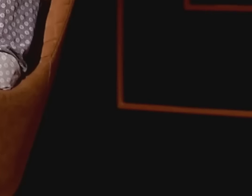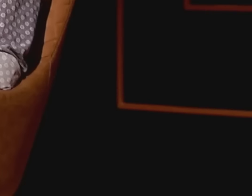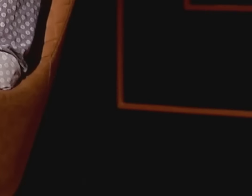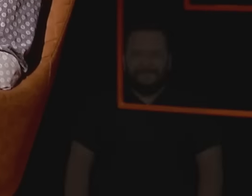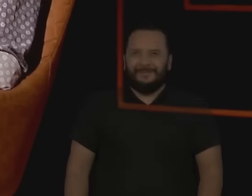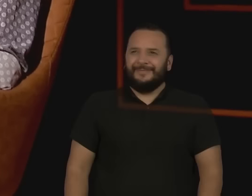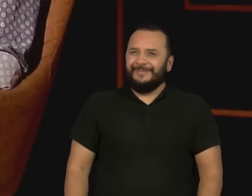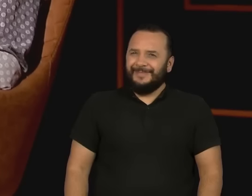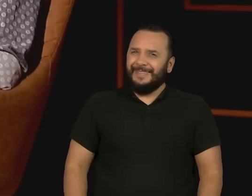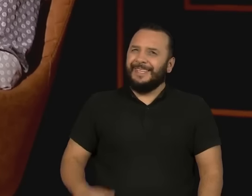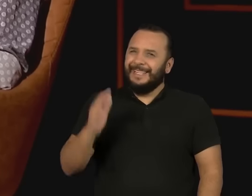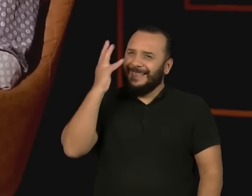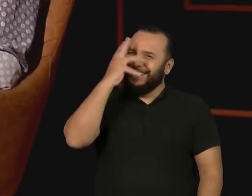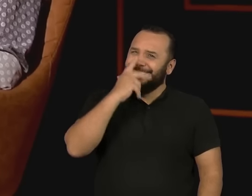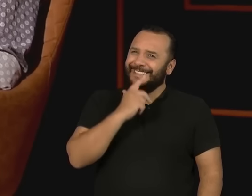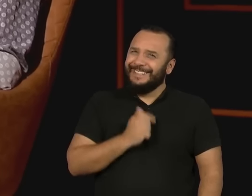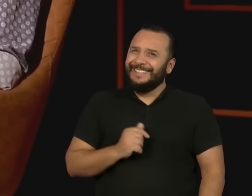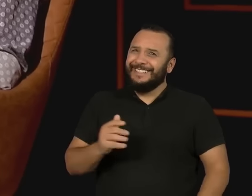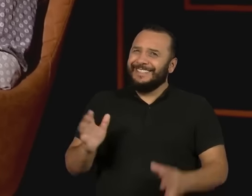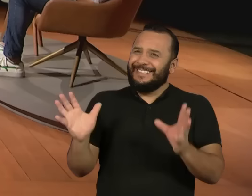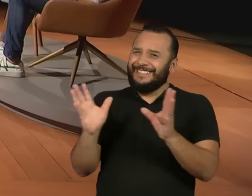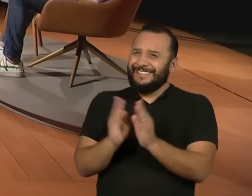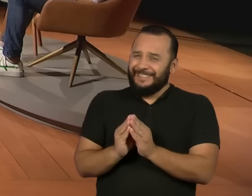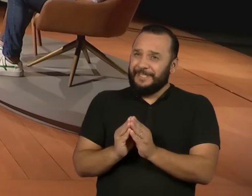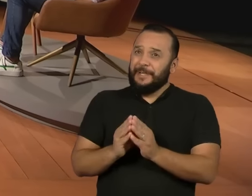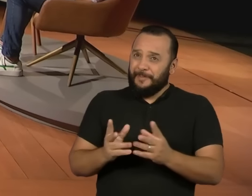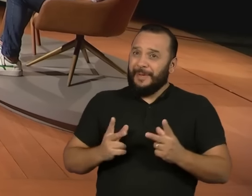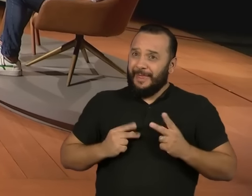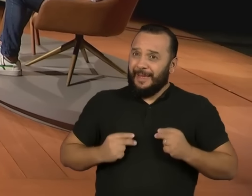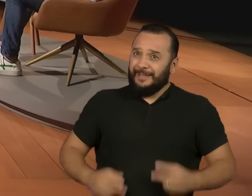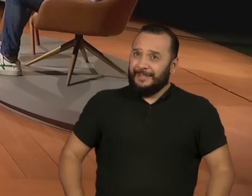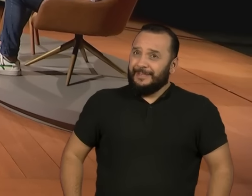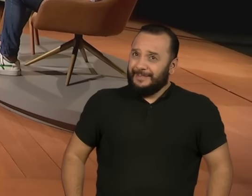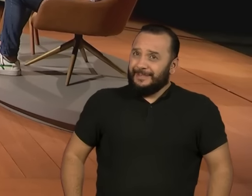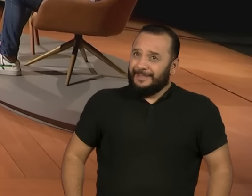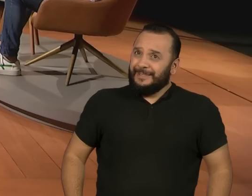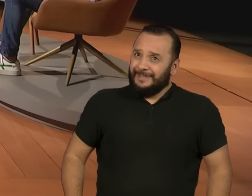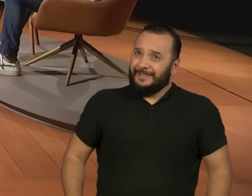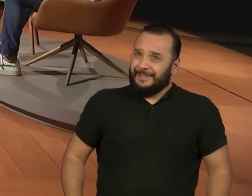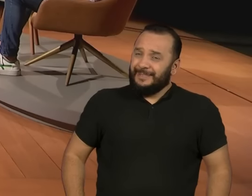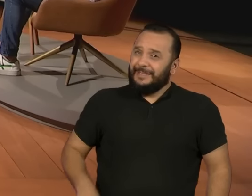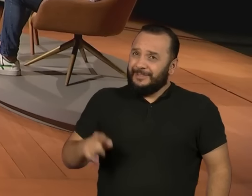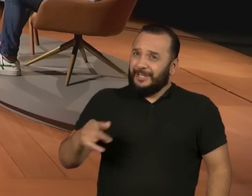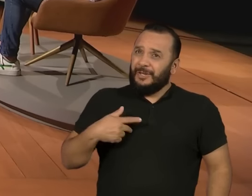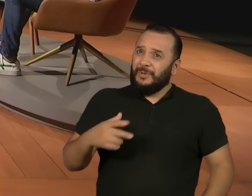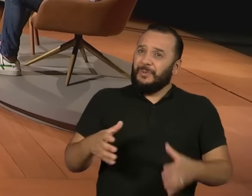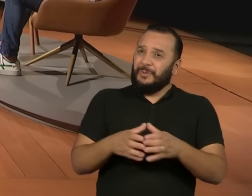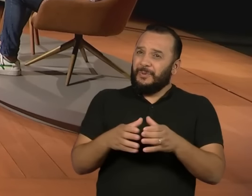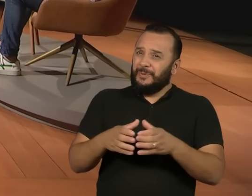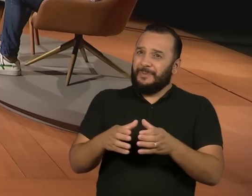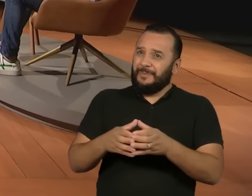Que linda a matéria! Merece, né? Teatro Merece, merece. né? Uma das maiores companhias Imagens